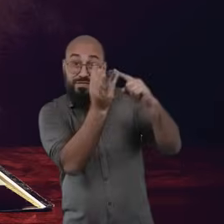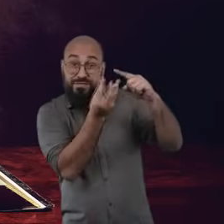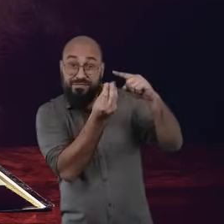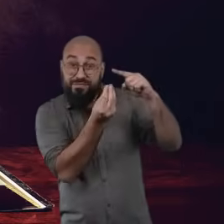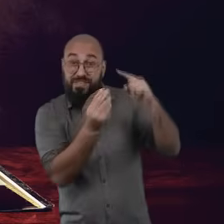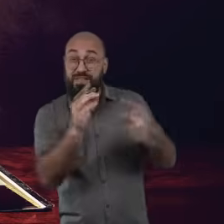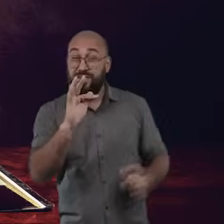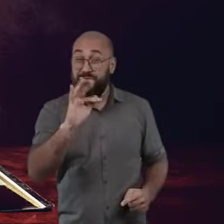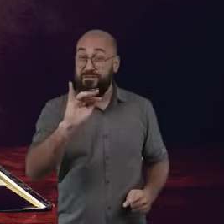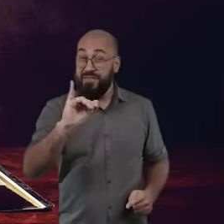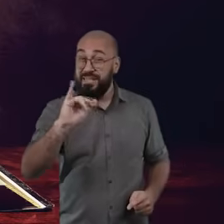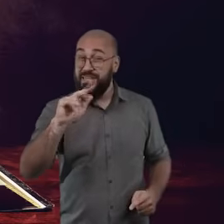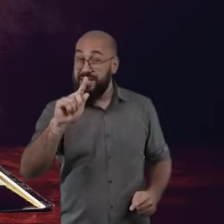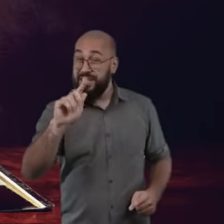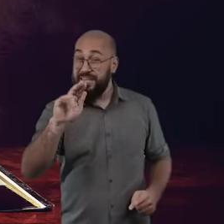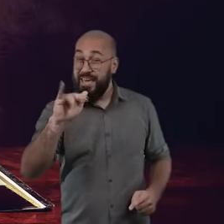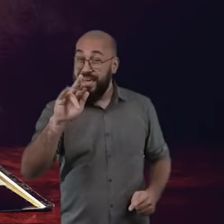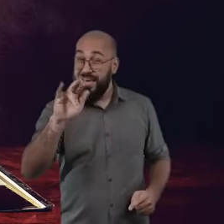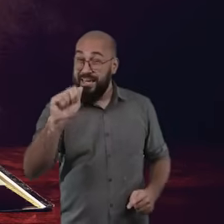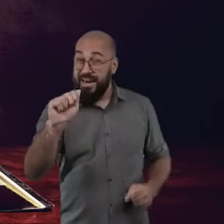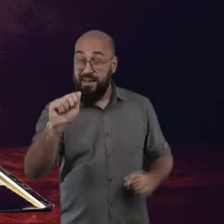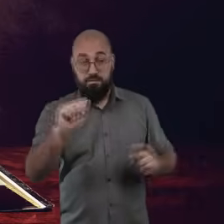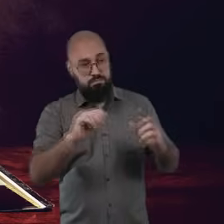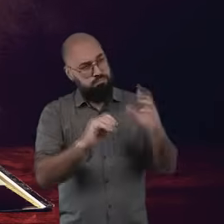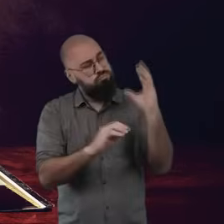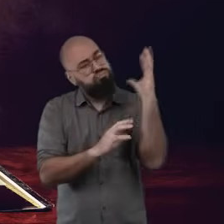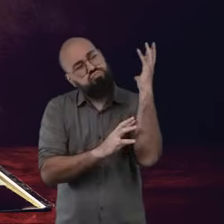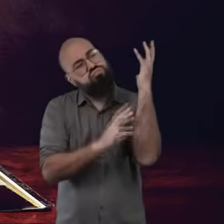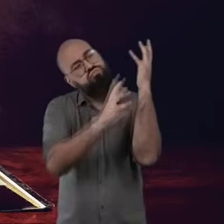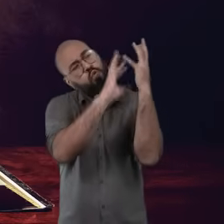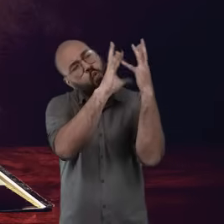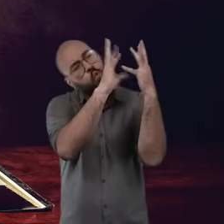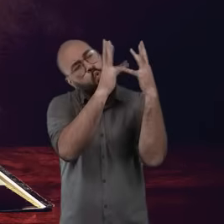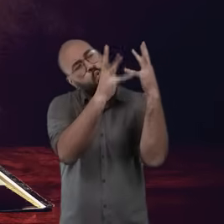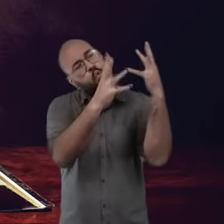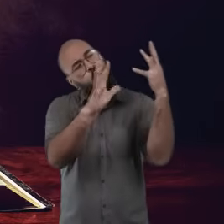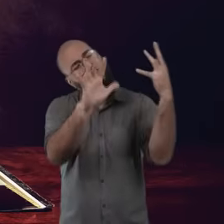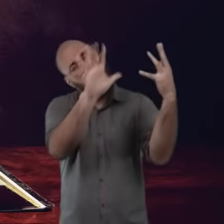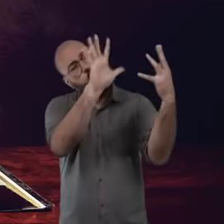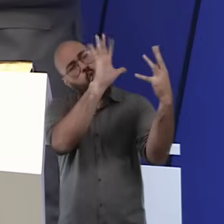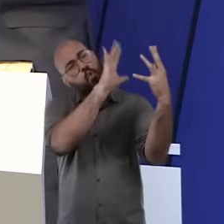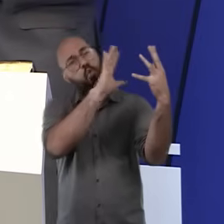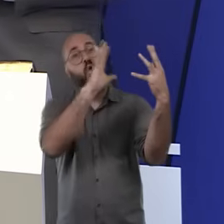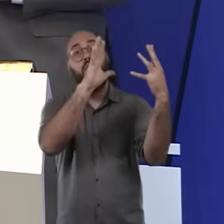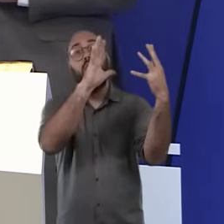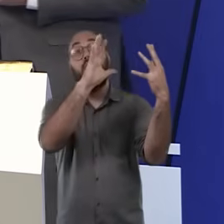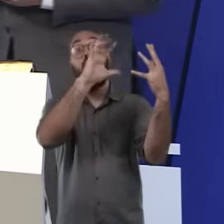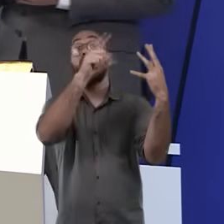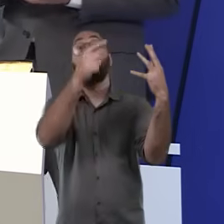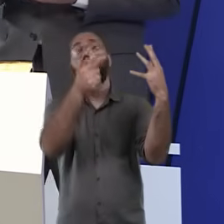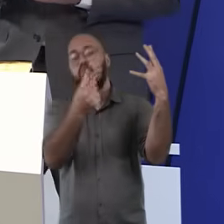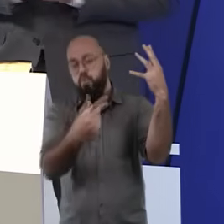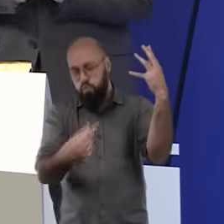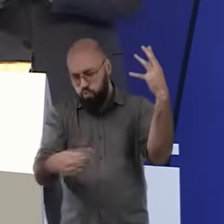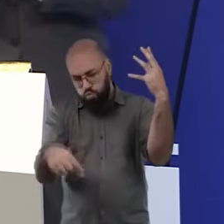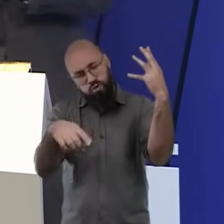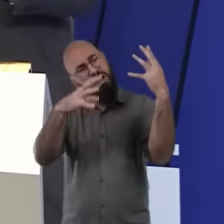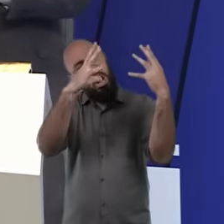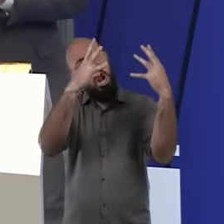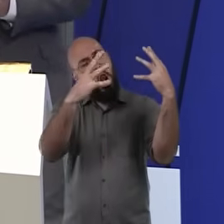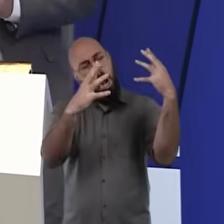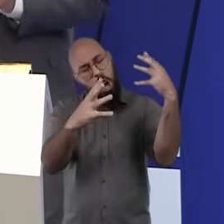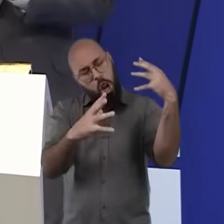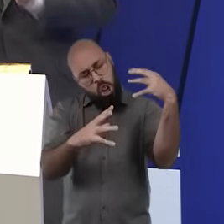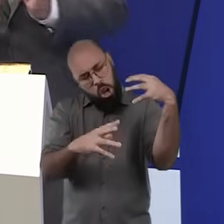folhas brotam, vocês sabem que o verão está próximo. Ou seja, Jesus está